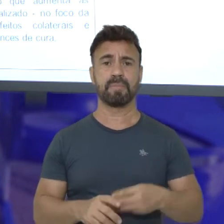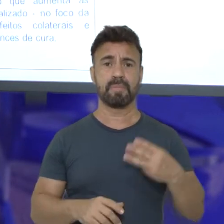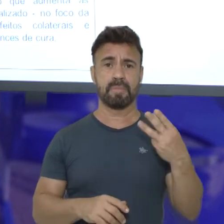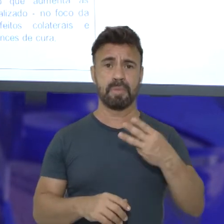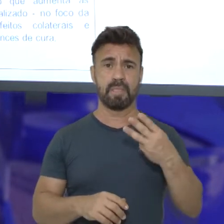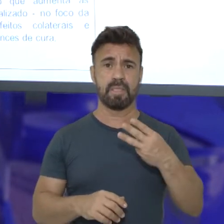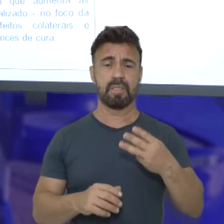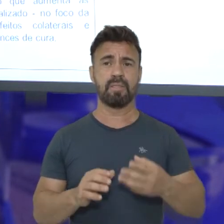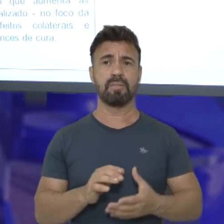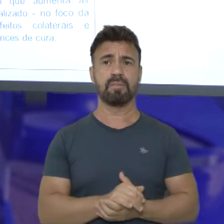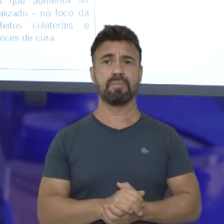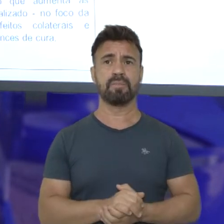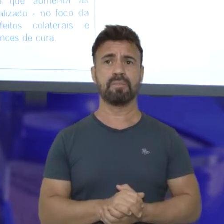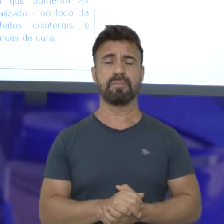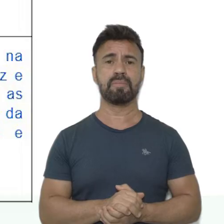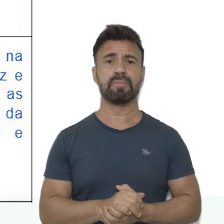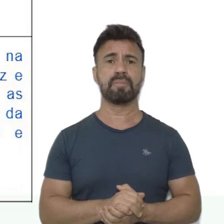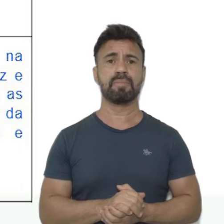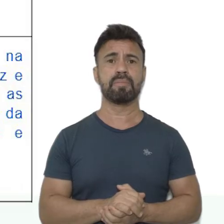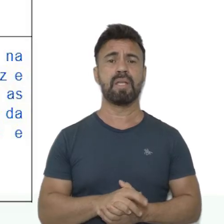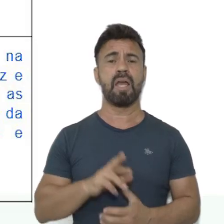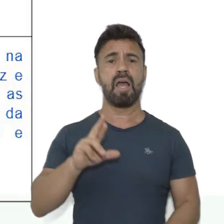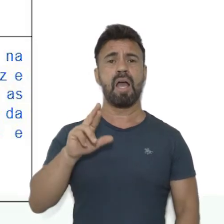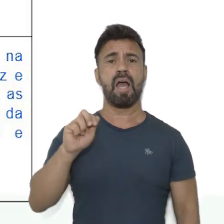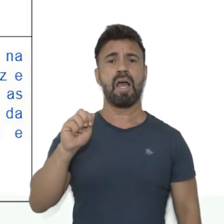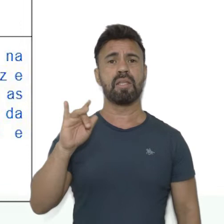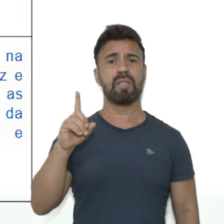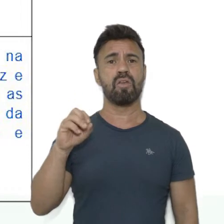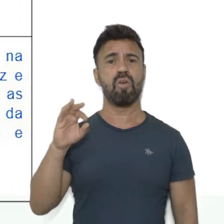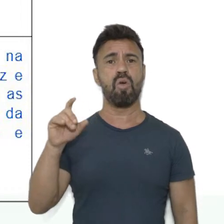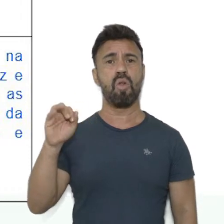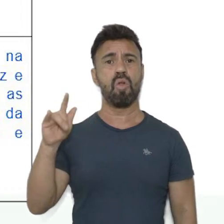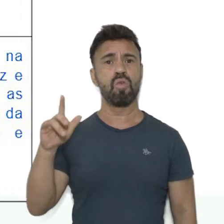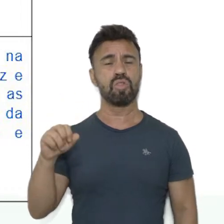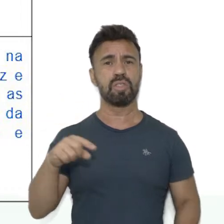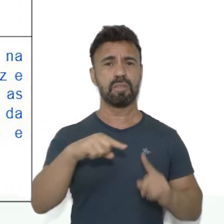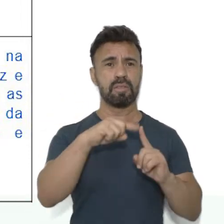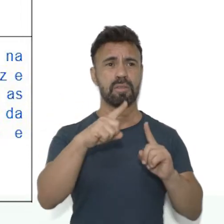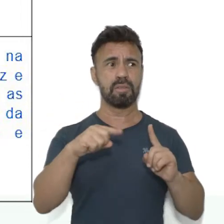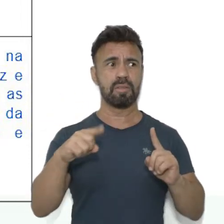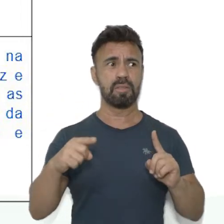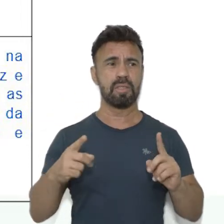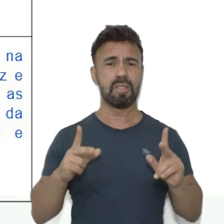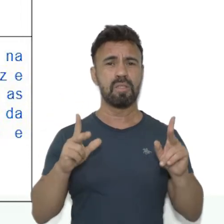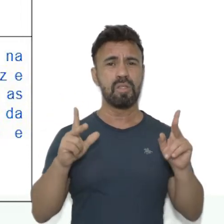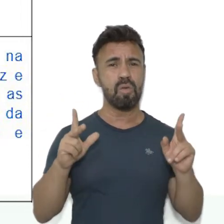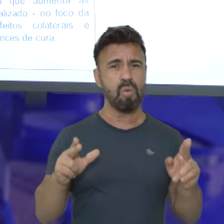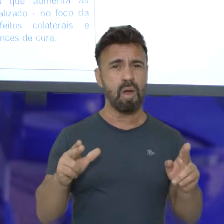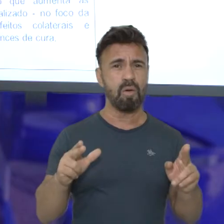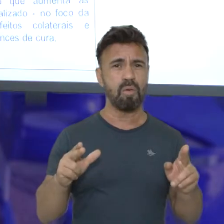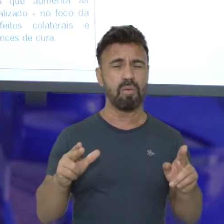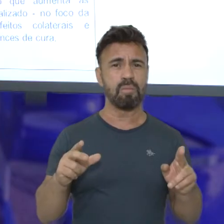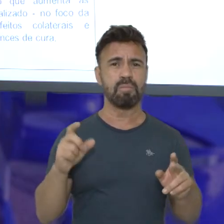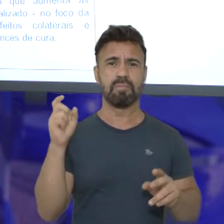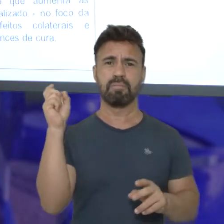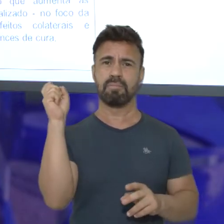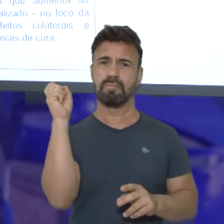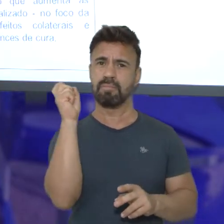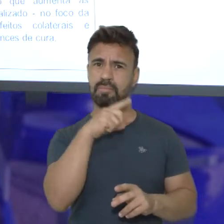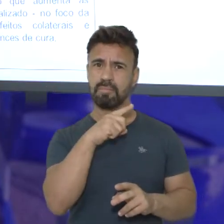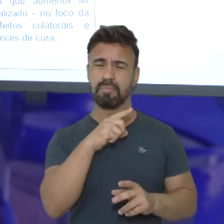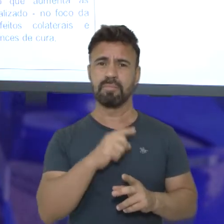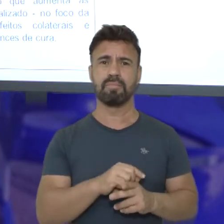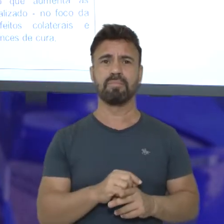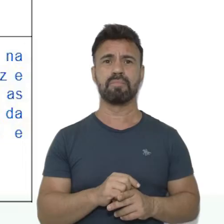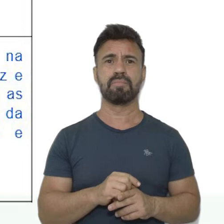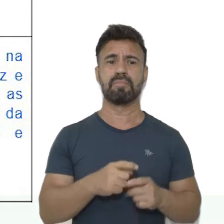frase diz o seguinte: radiologia e medicina nuclear são as mesmas especialidades. Mito. Radiologia é uma